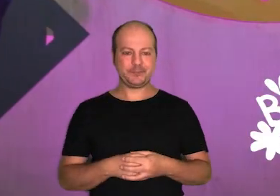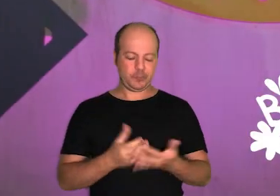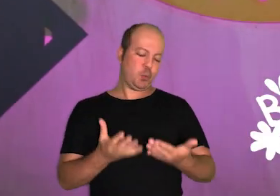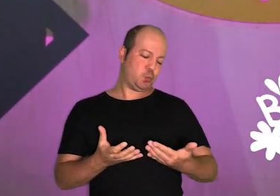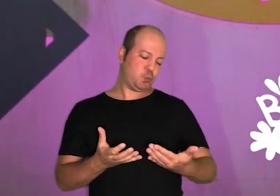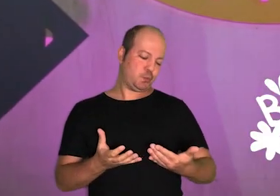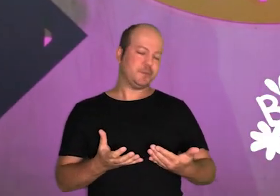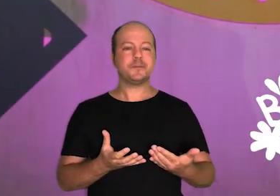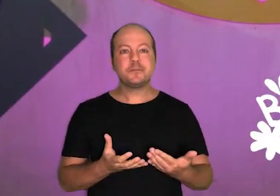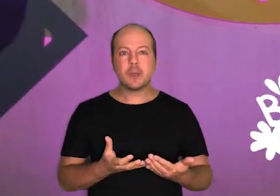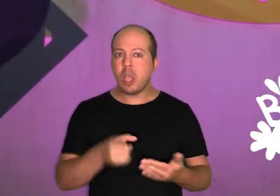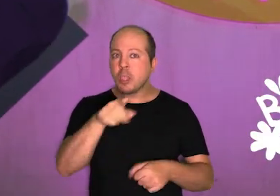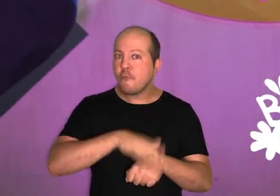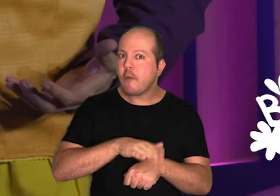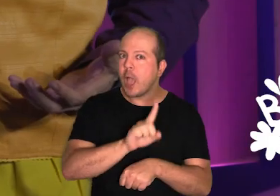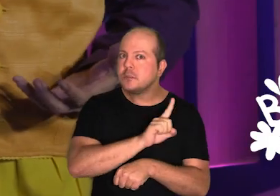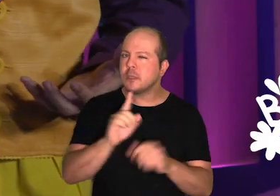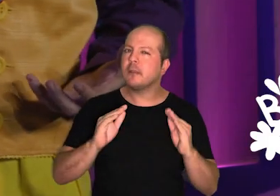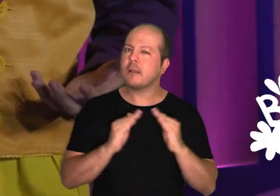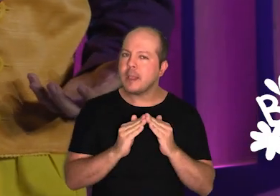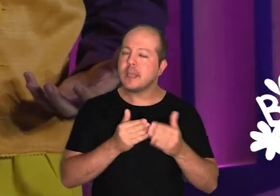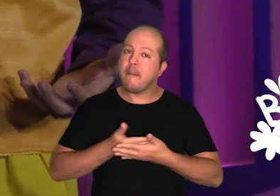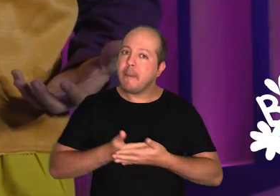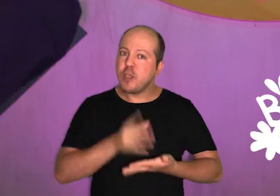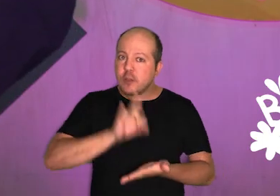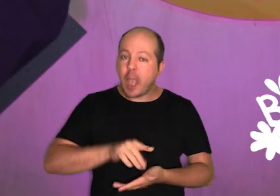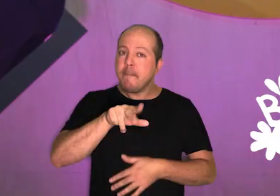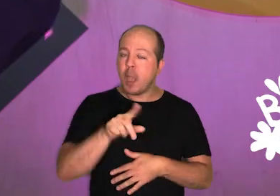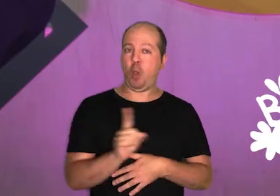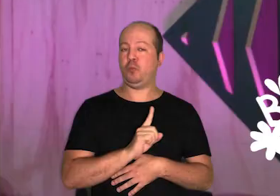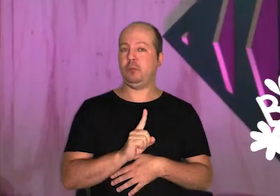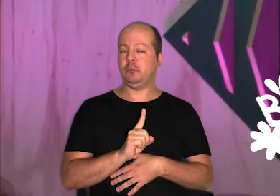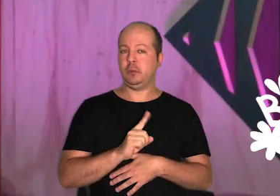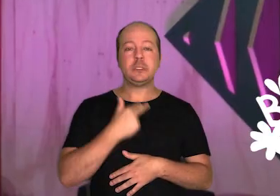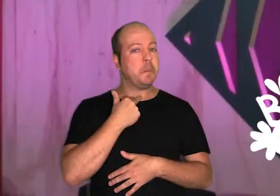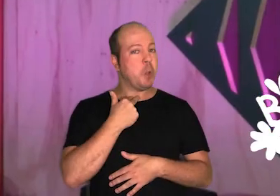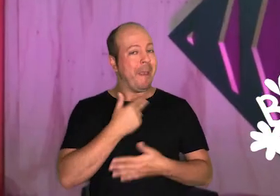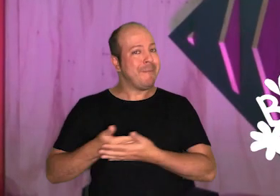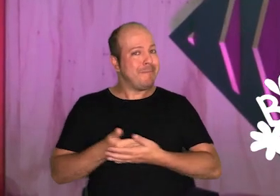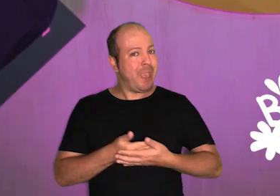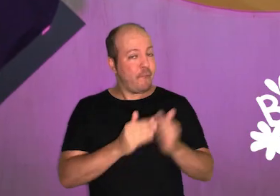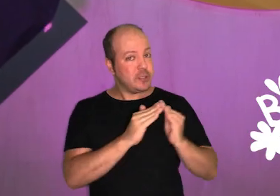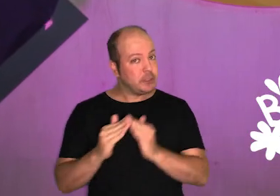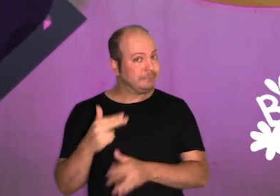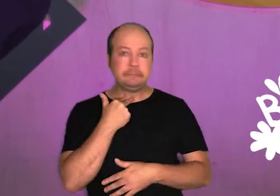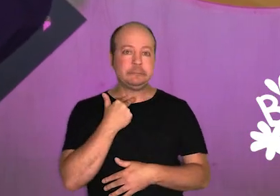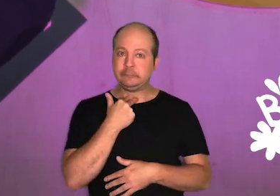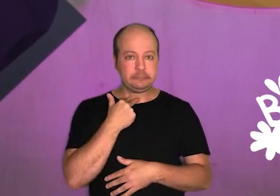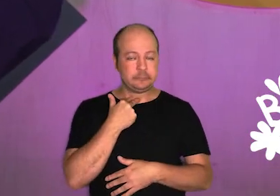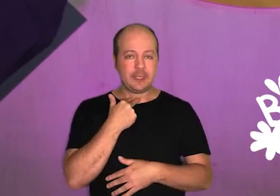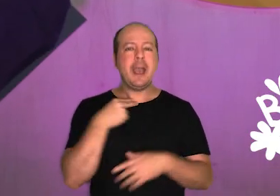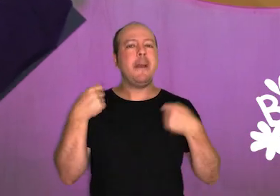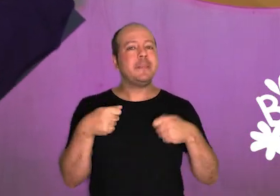Arrotou. Muito bem. Não façam isso com o irmãozinho ou a irmãzinha ou o bebê do vizinho. Vocês têm que